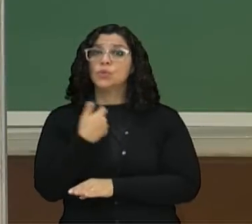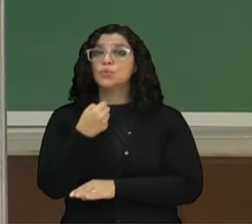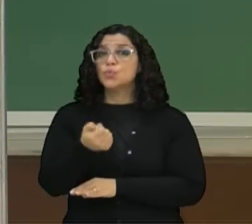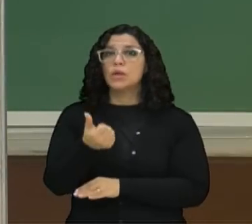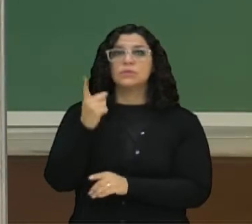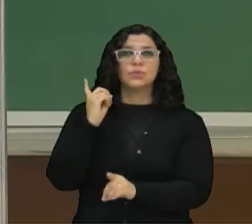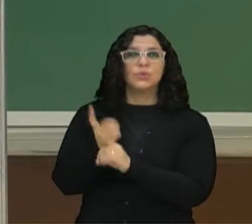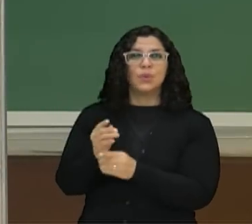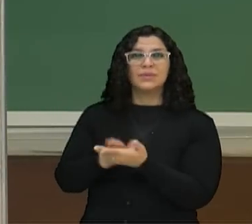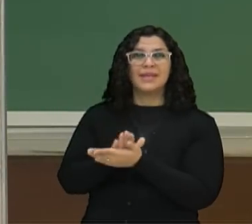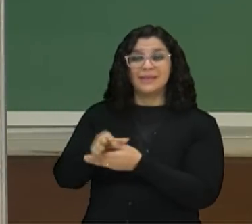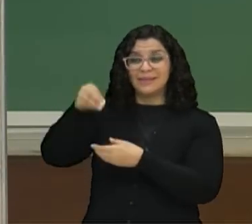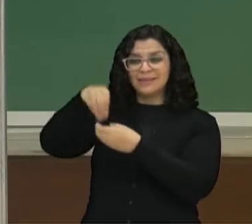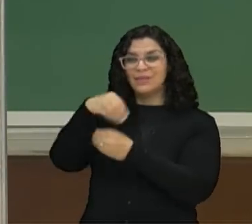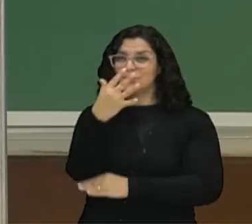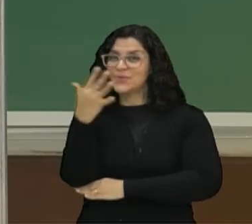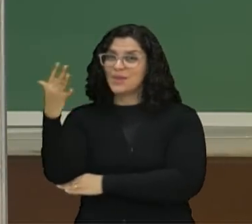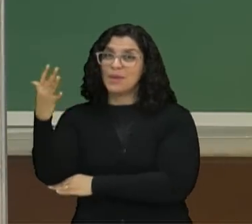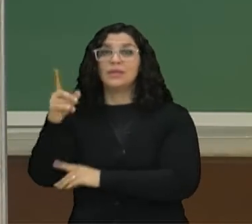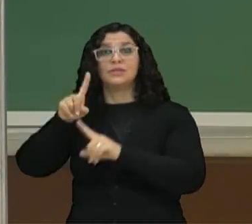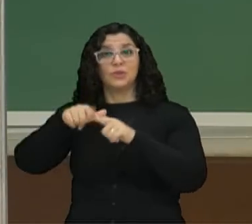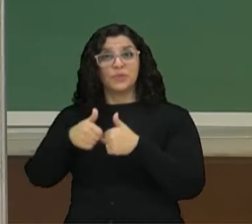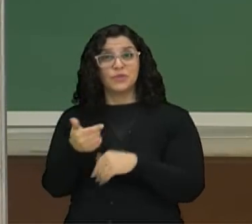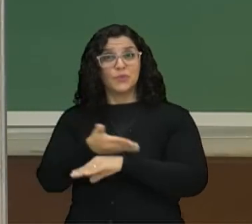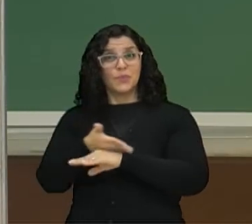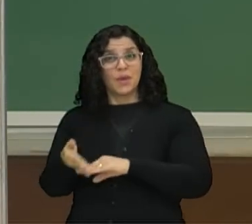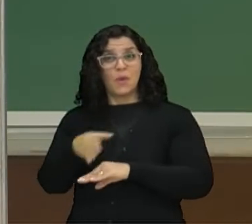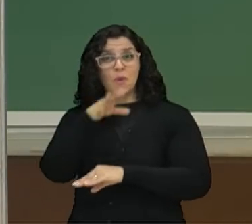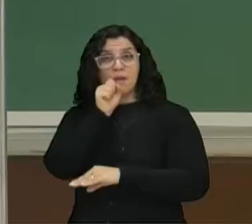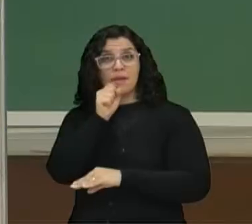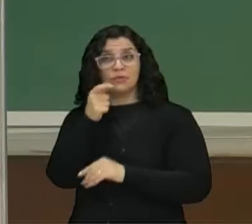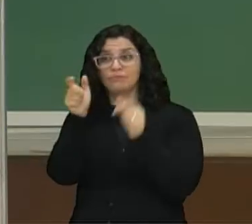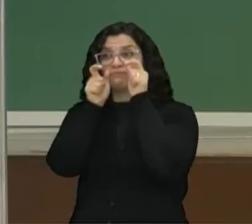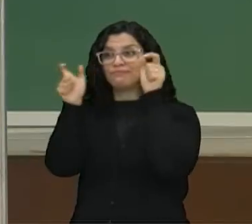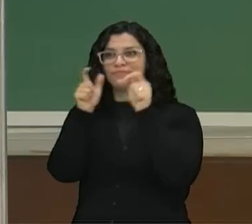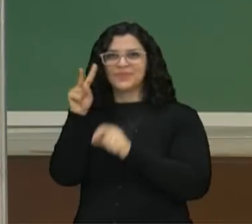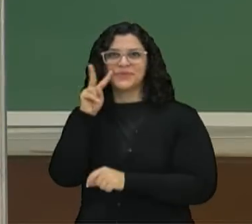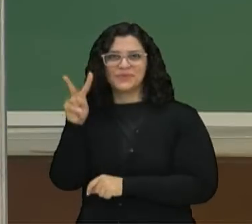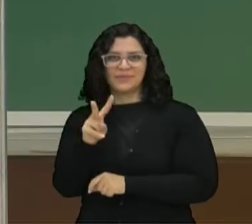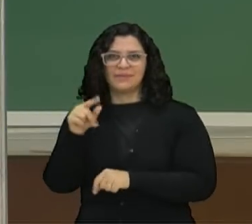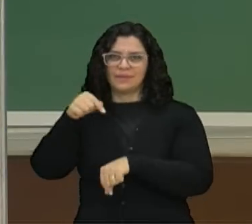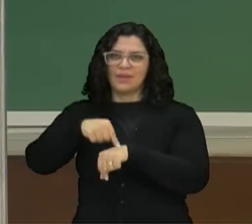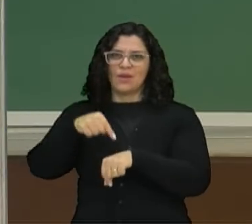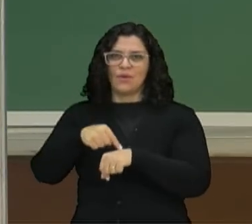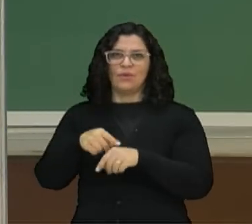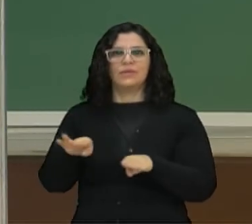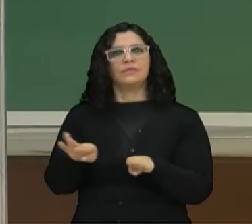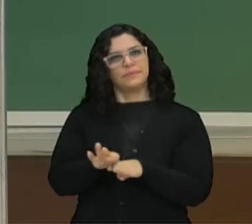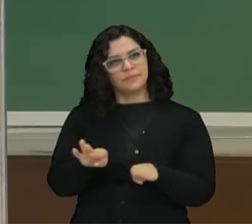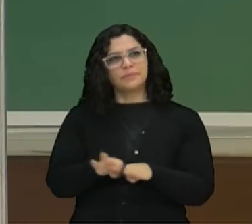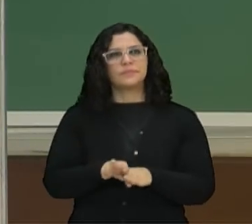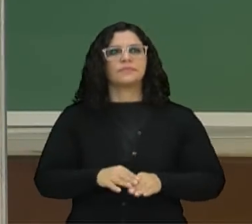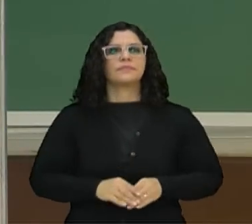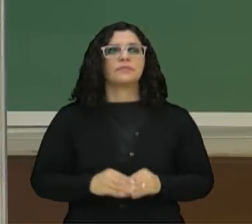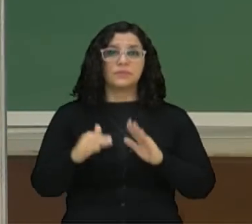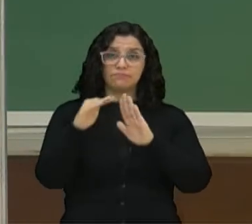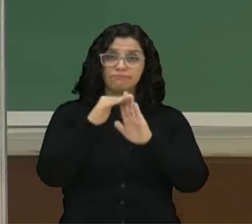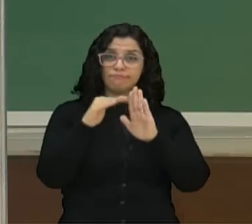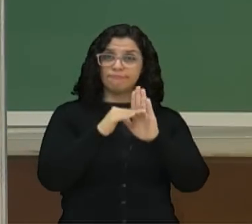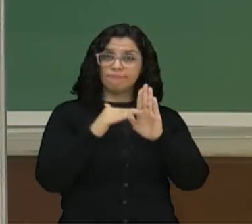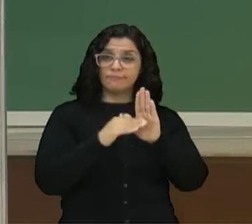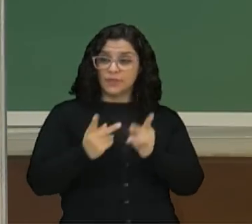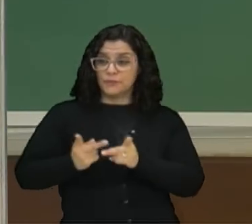se encontram na mata, então se destaca bem, né? Que serão visitados na ordem